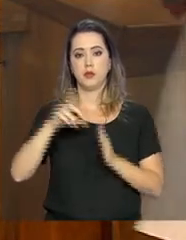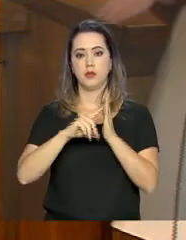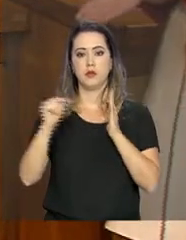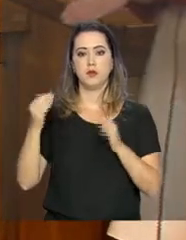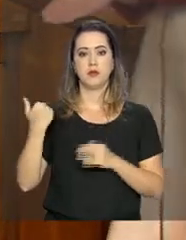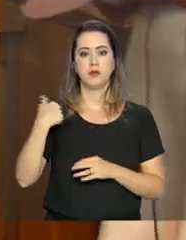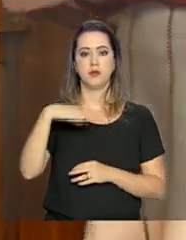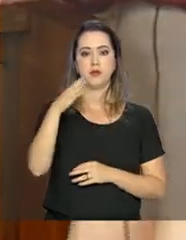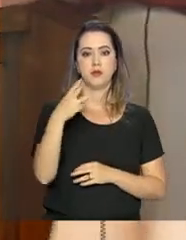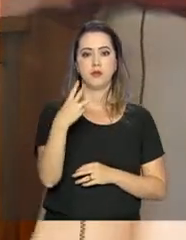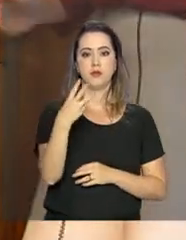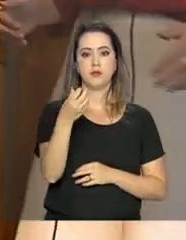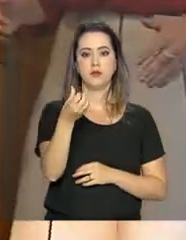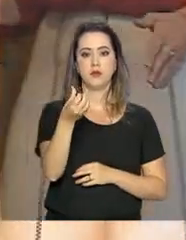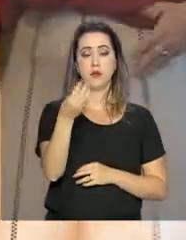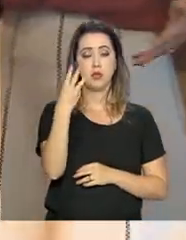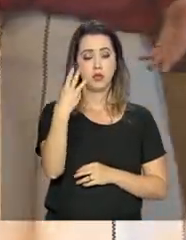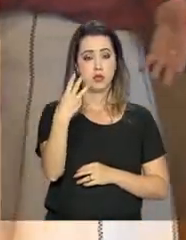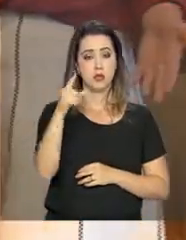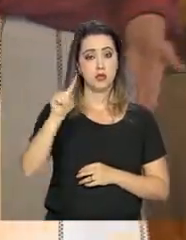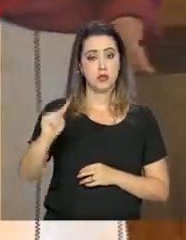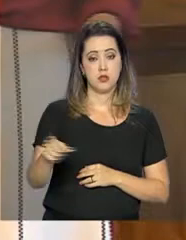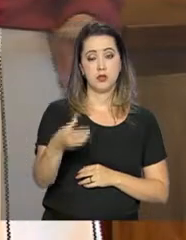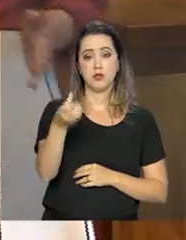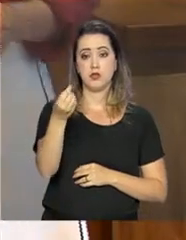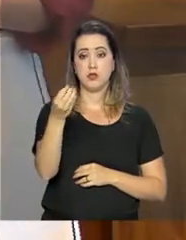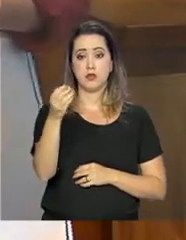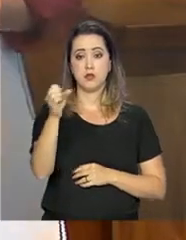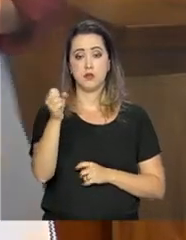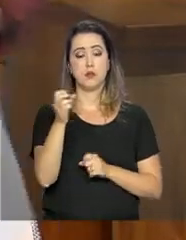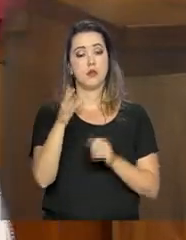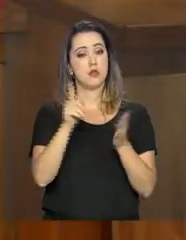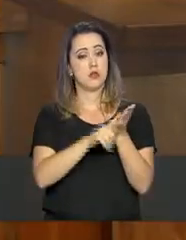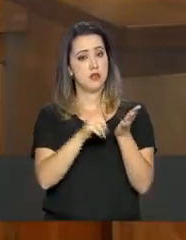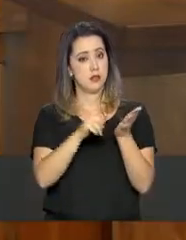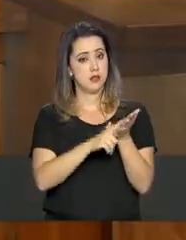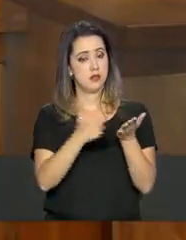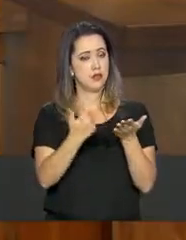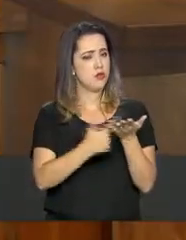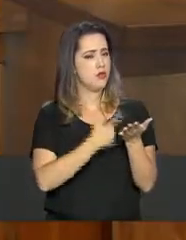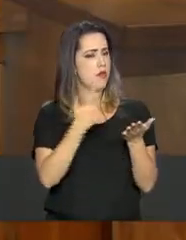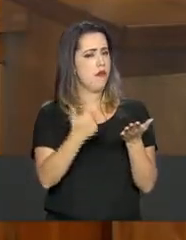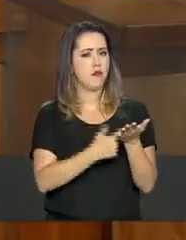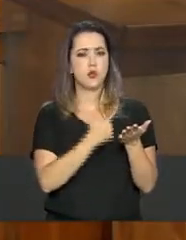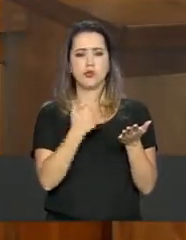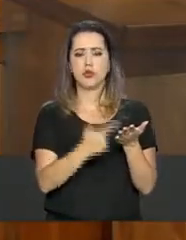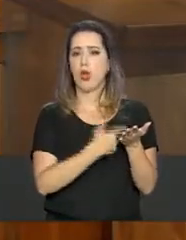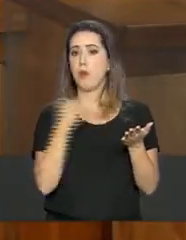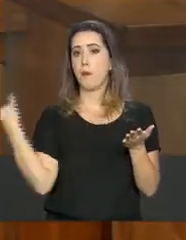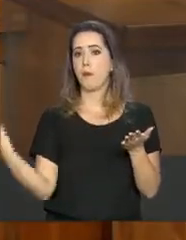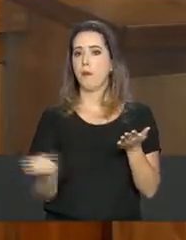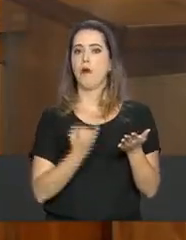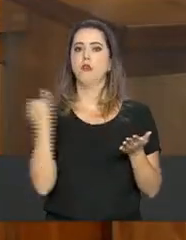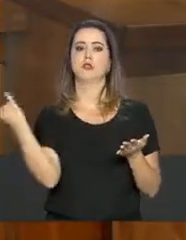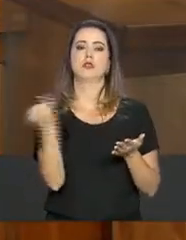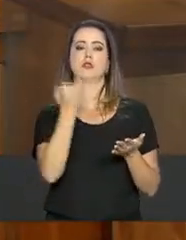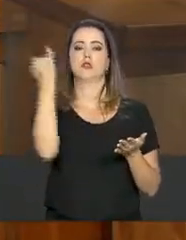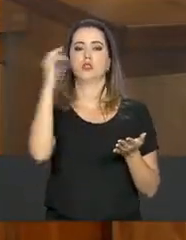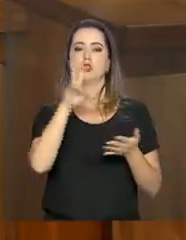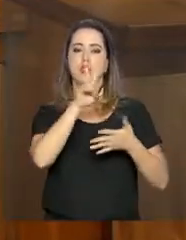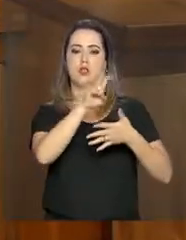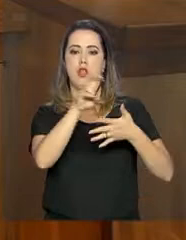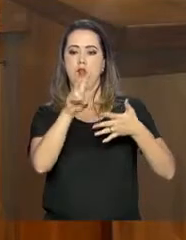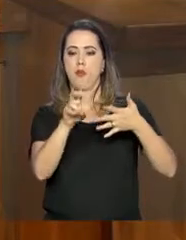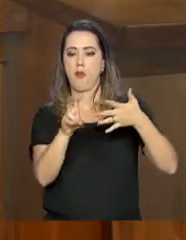de 3600 obras de autores como manuel bandeira carlos drummond de andrade são livros dos mais variados assuntos como